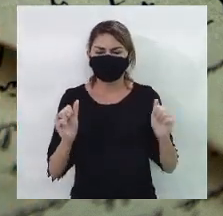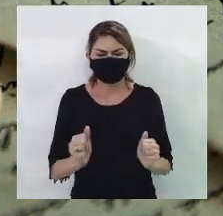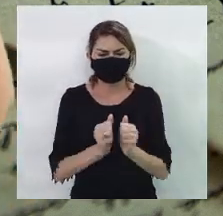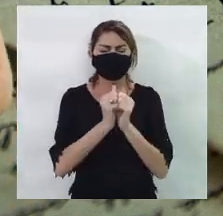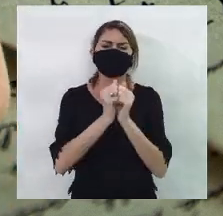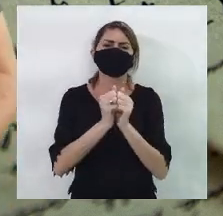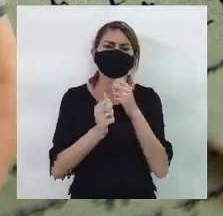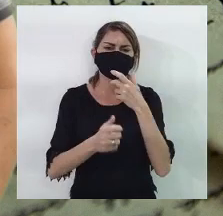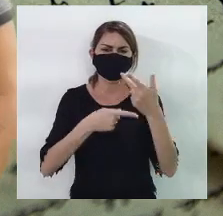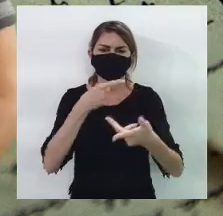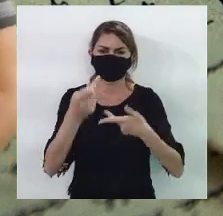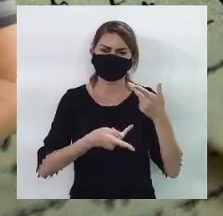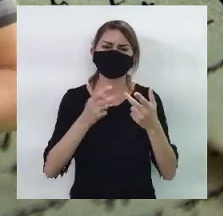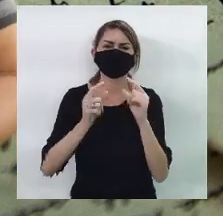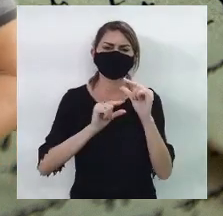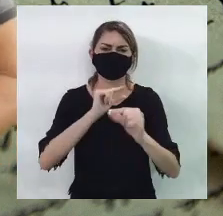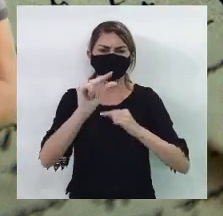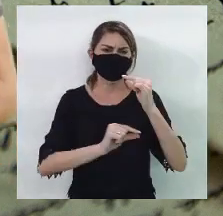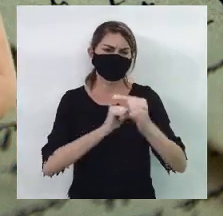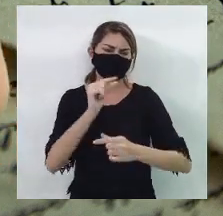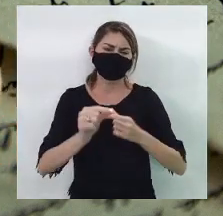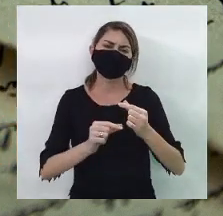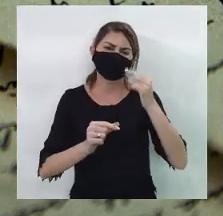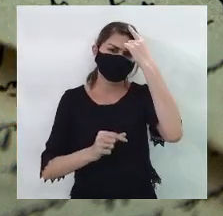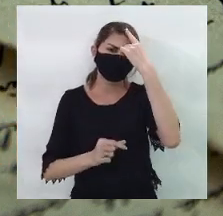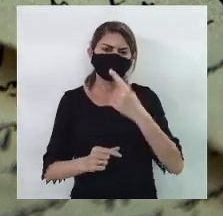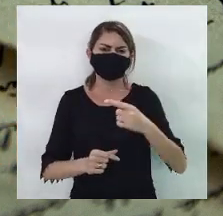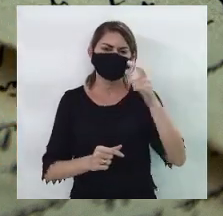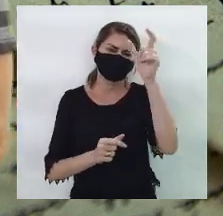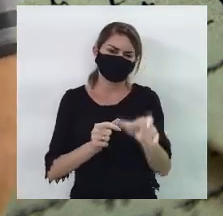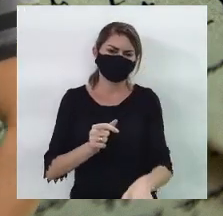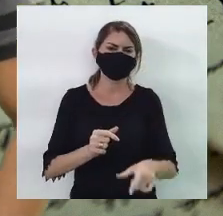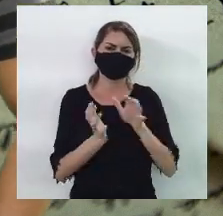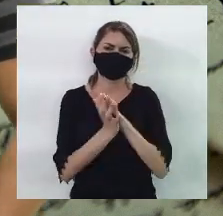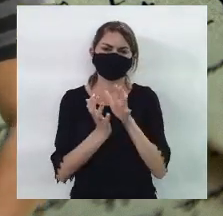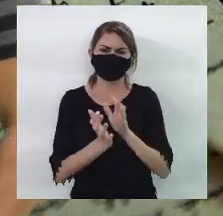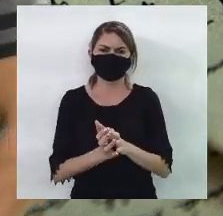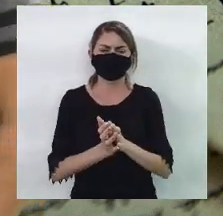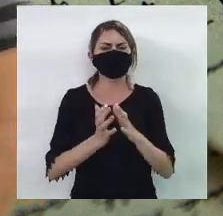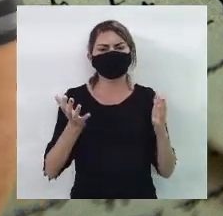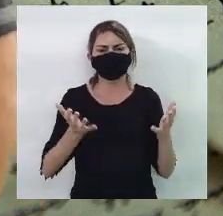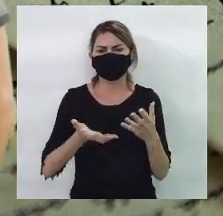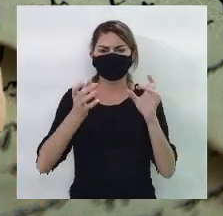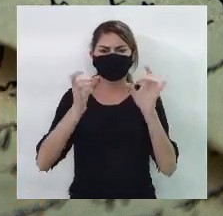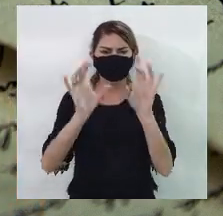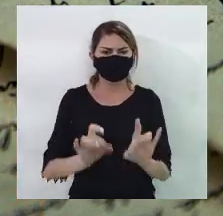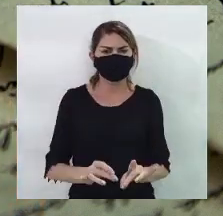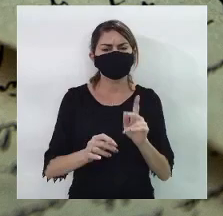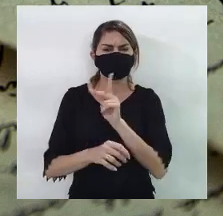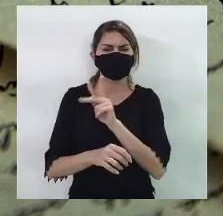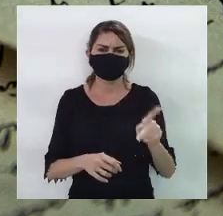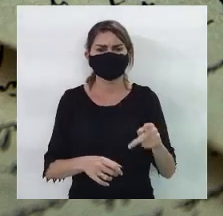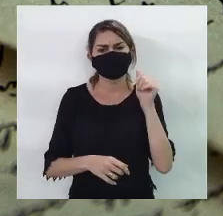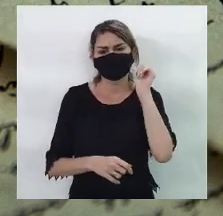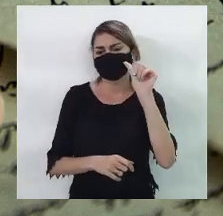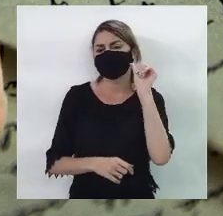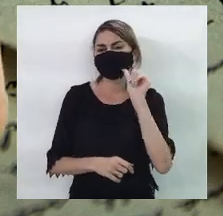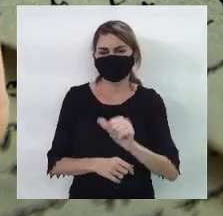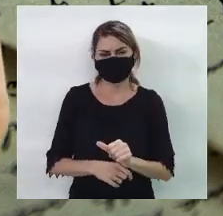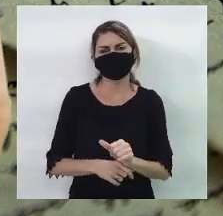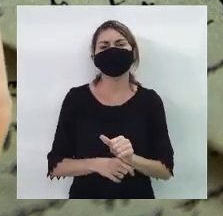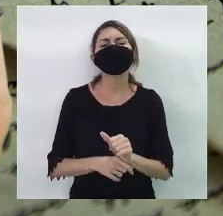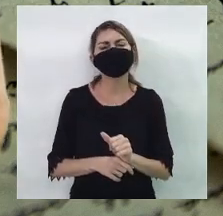juntos falarmos um pouco dessas personalidades pernambucanas. E hoje em especial, professor, uma mulher, não é